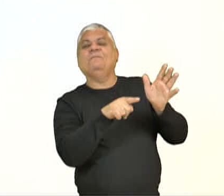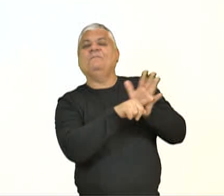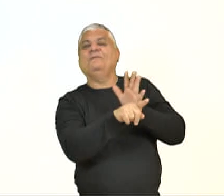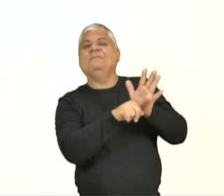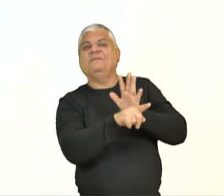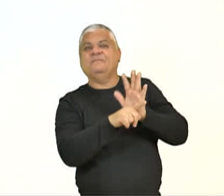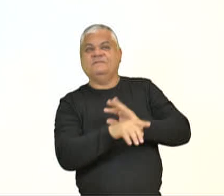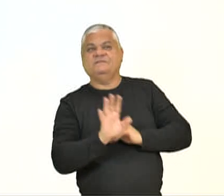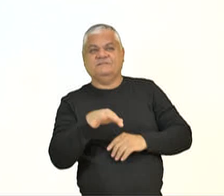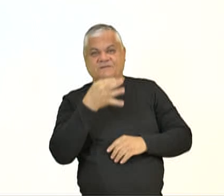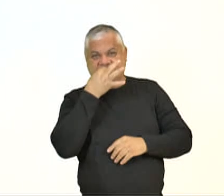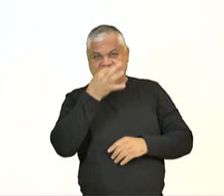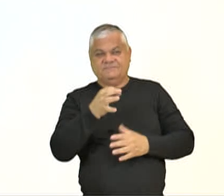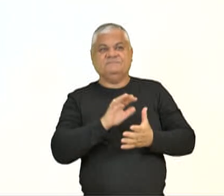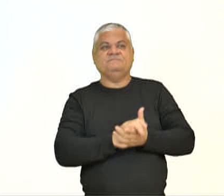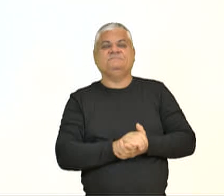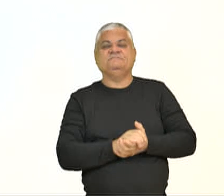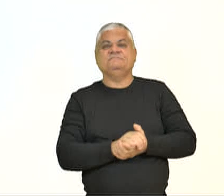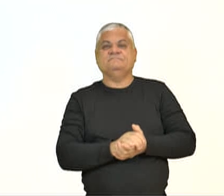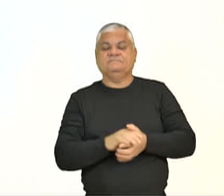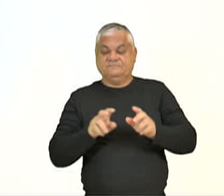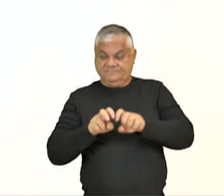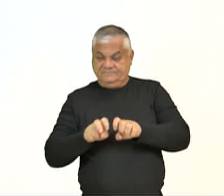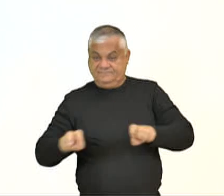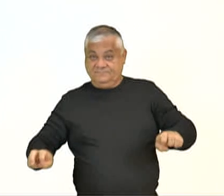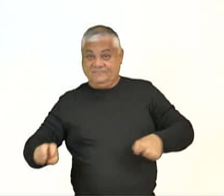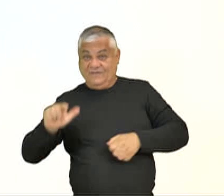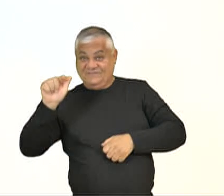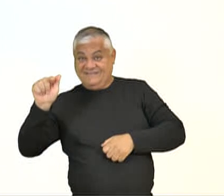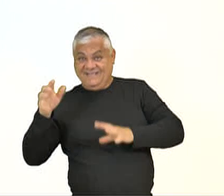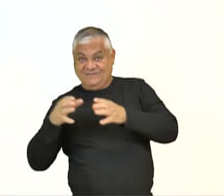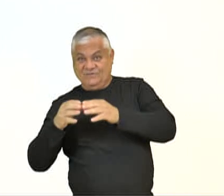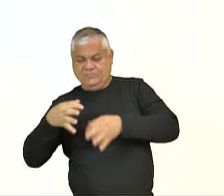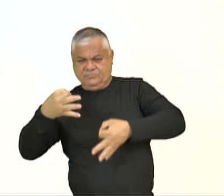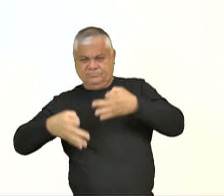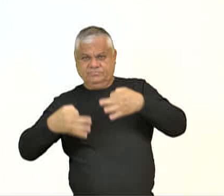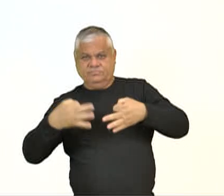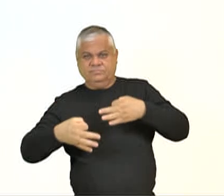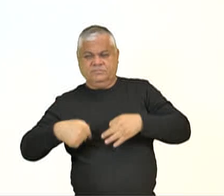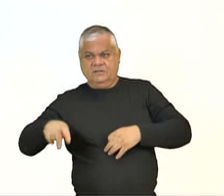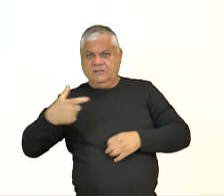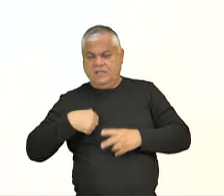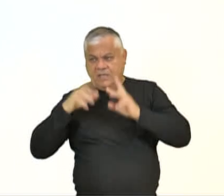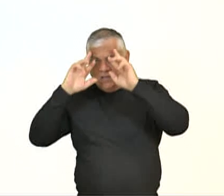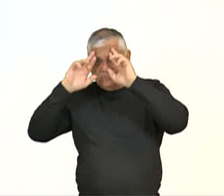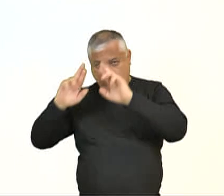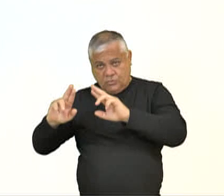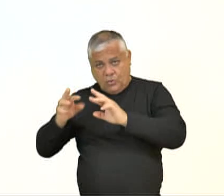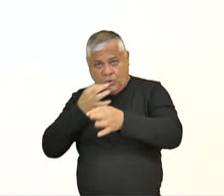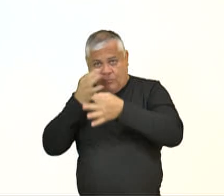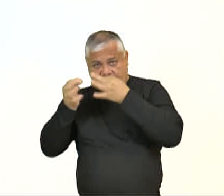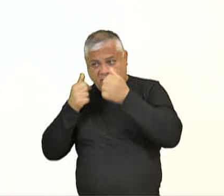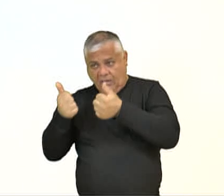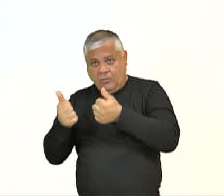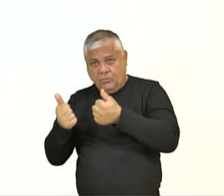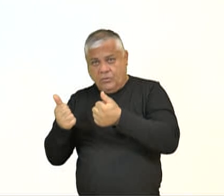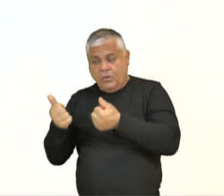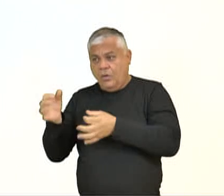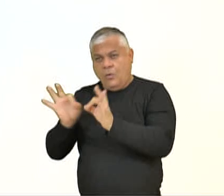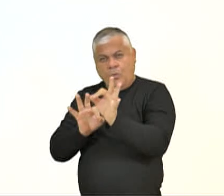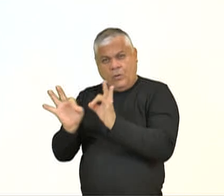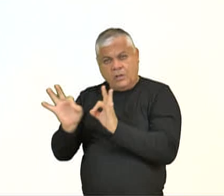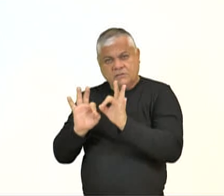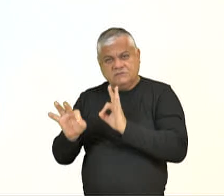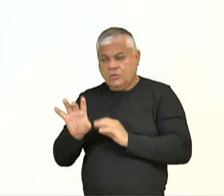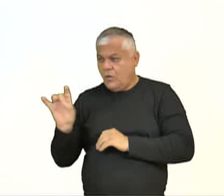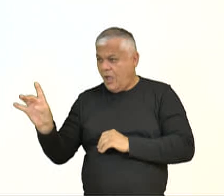algumas sugestões. E a avaliação? Será que houve respeito à opinião do outro? Será que houve organização nas